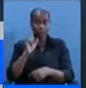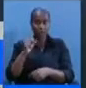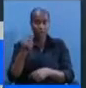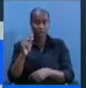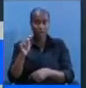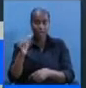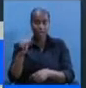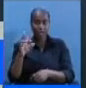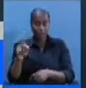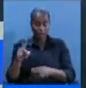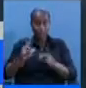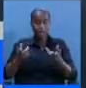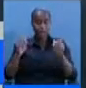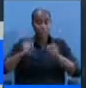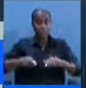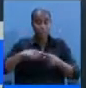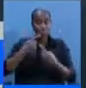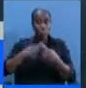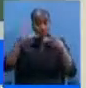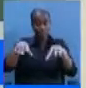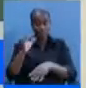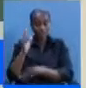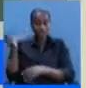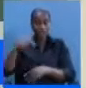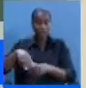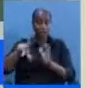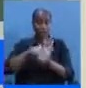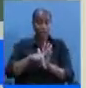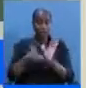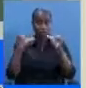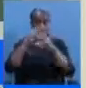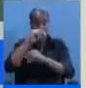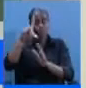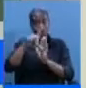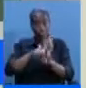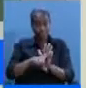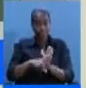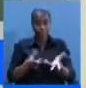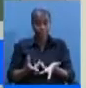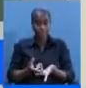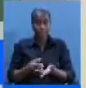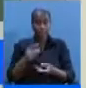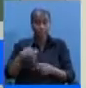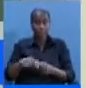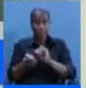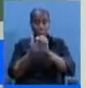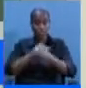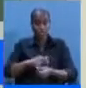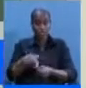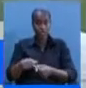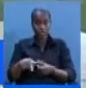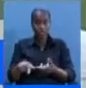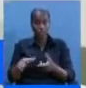com o início do ano parlamentar ea entrada em vigor de um novo regimento que introduz algumas mudanças no que tange aos